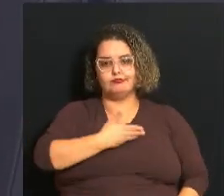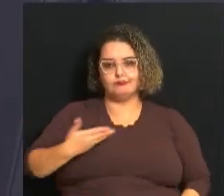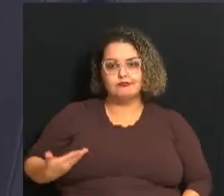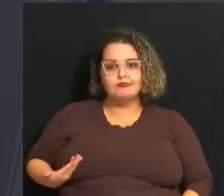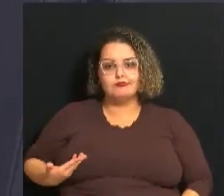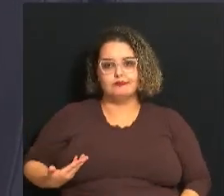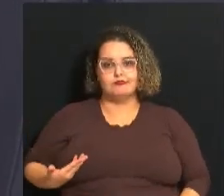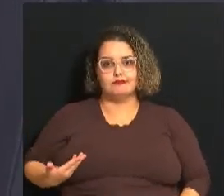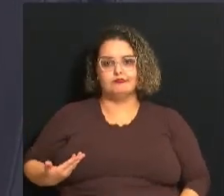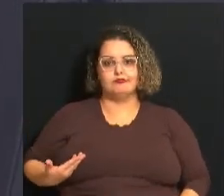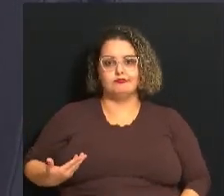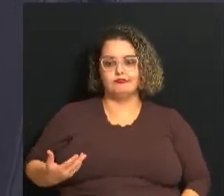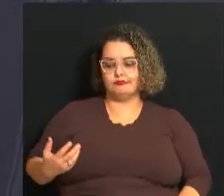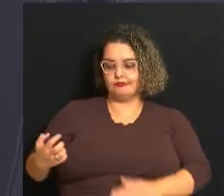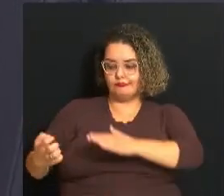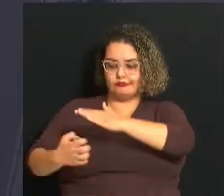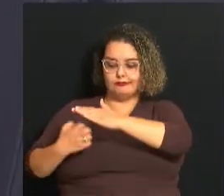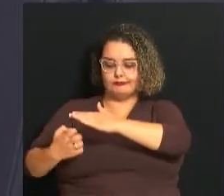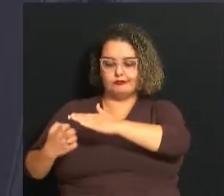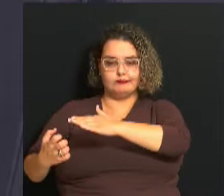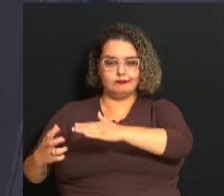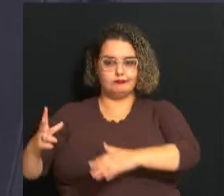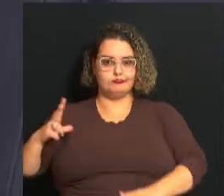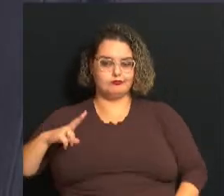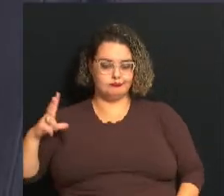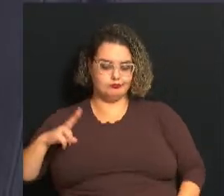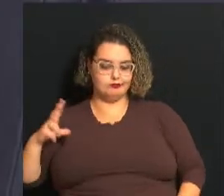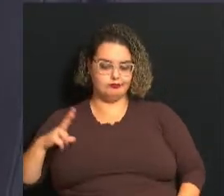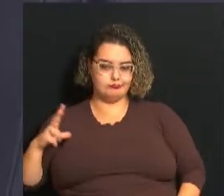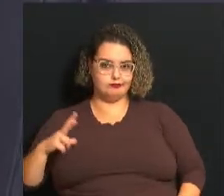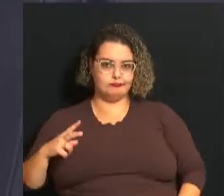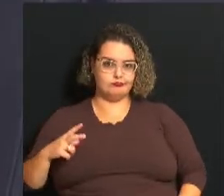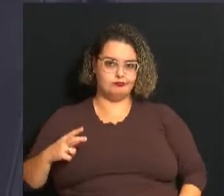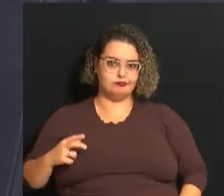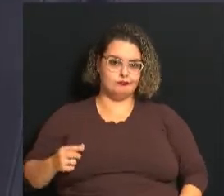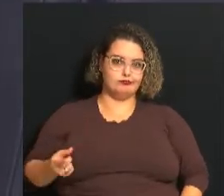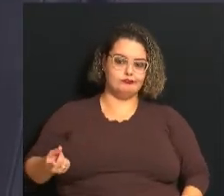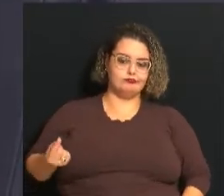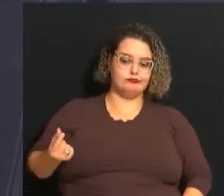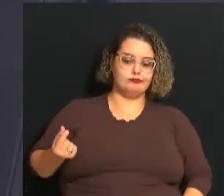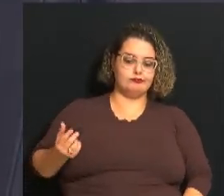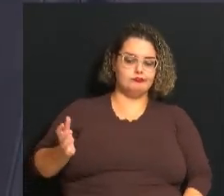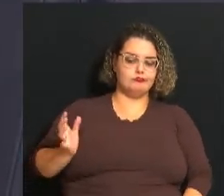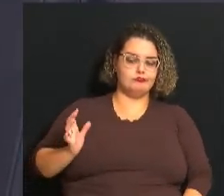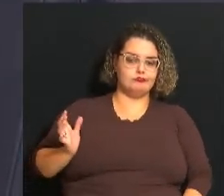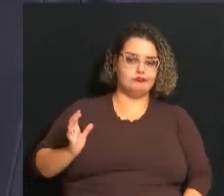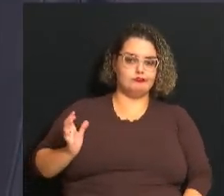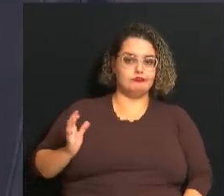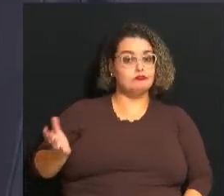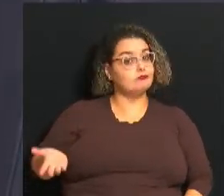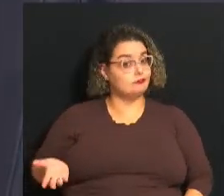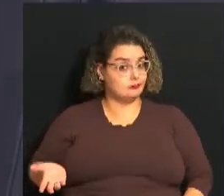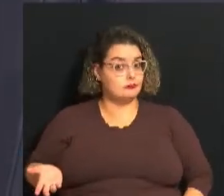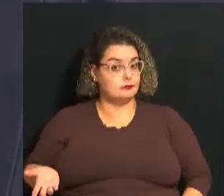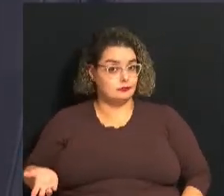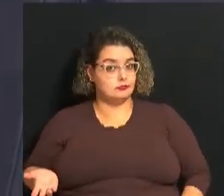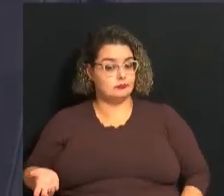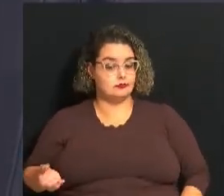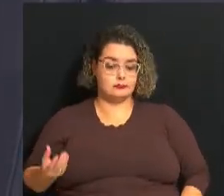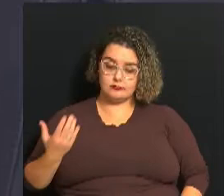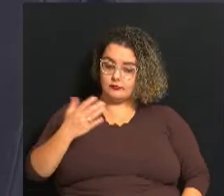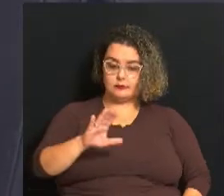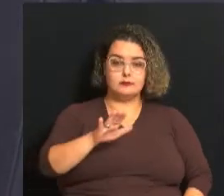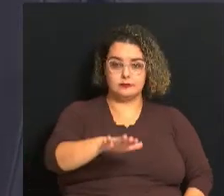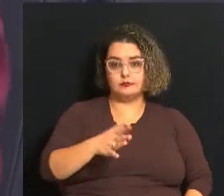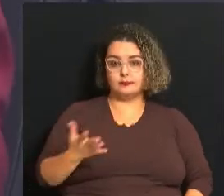fundo privado e super explorar essa e o atendimento é isso que se coloca bom na educação